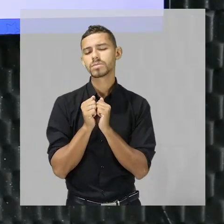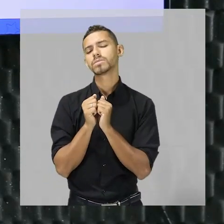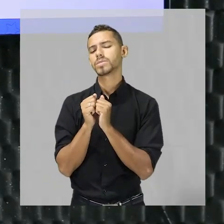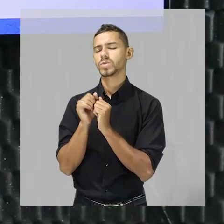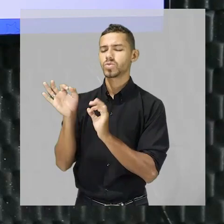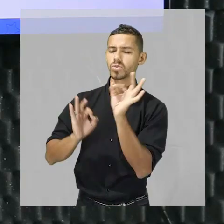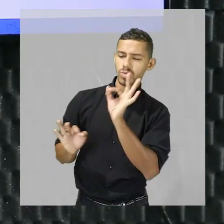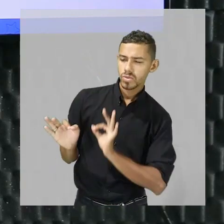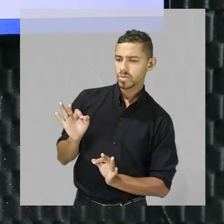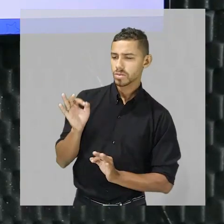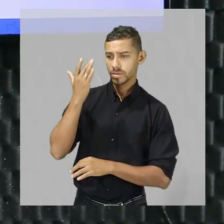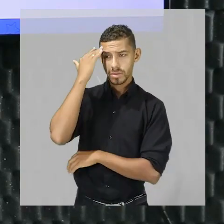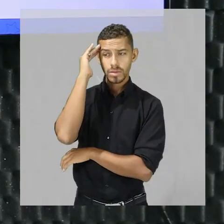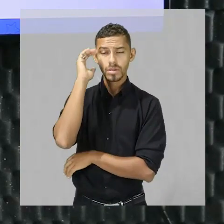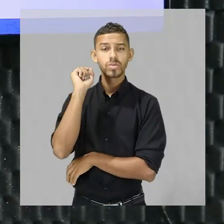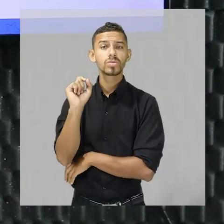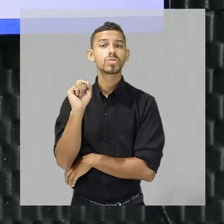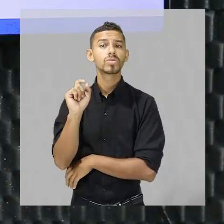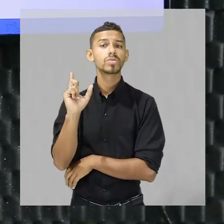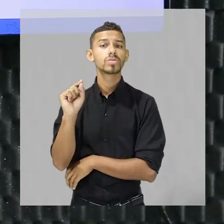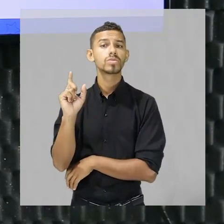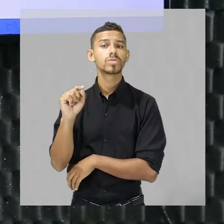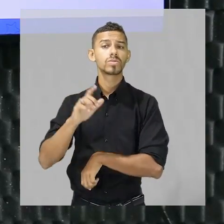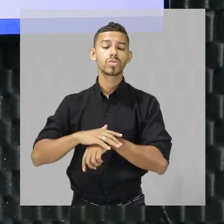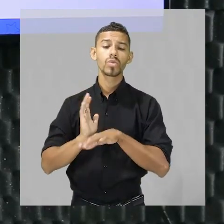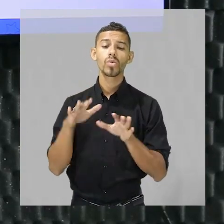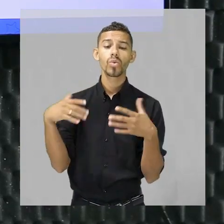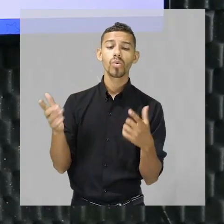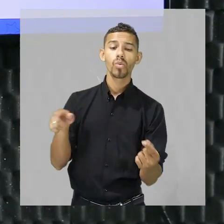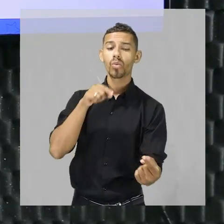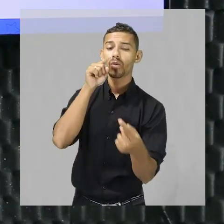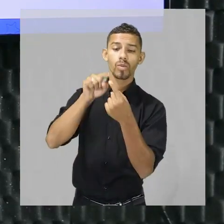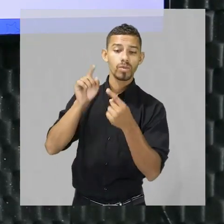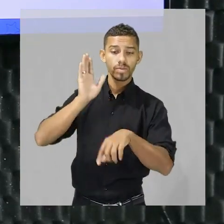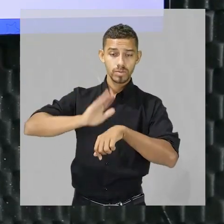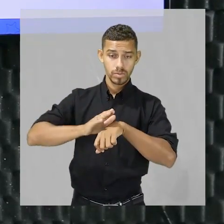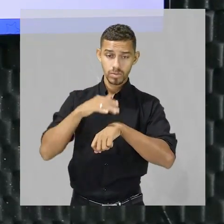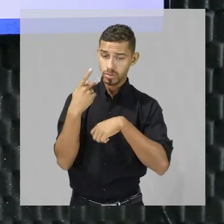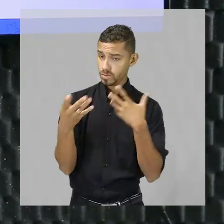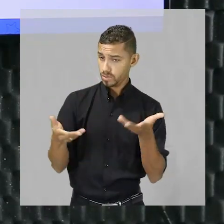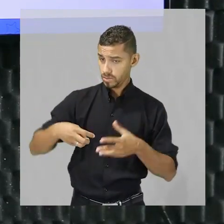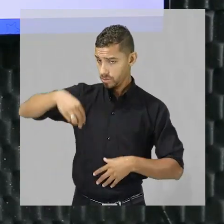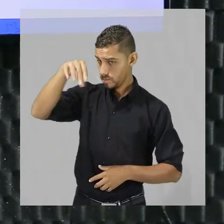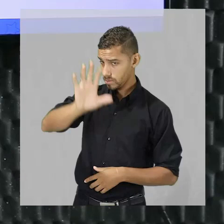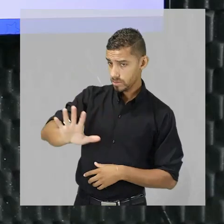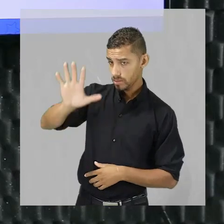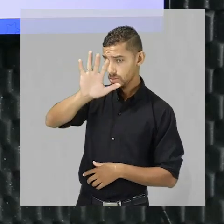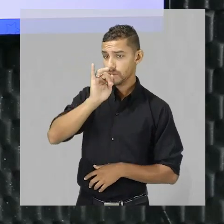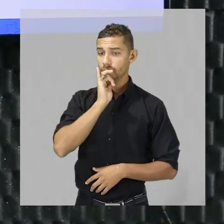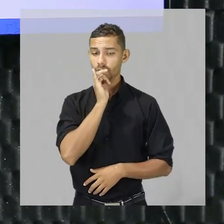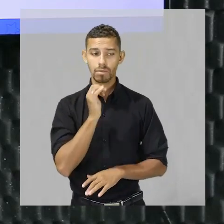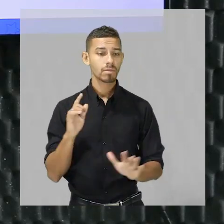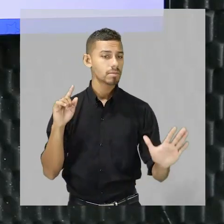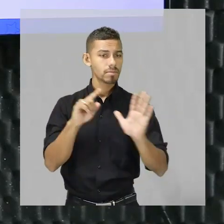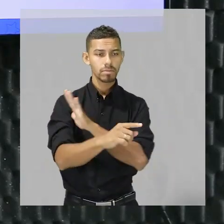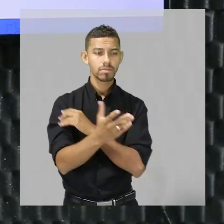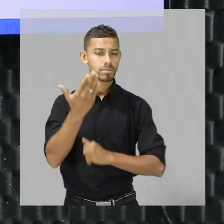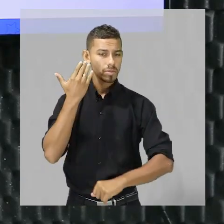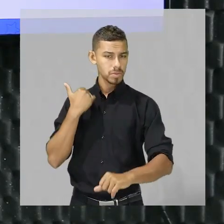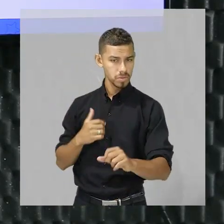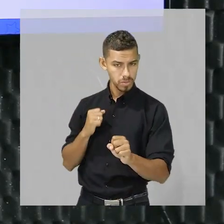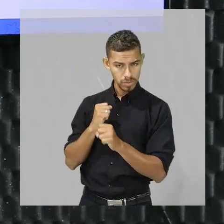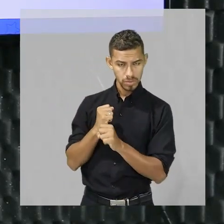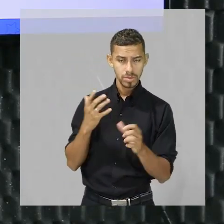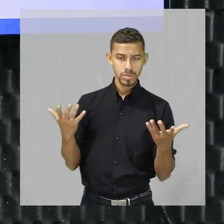analisar um mapa é entender qual é o objetivo do mapa em questão. Por exemplo, na questão passada, nós tínhamos